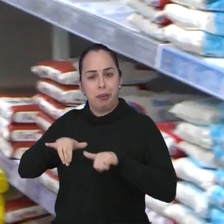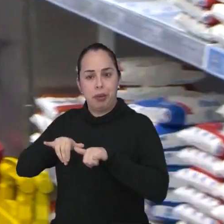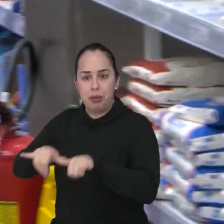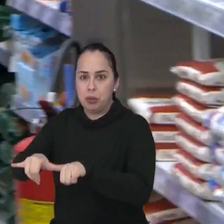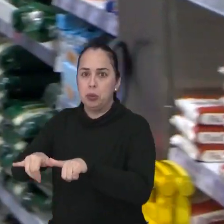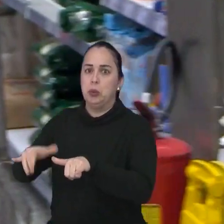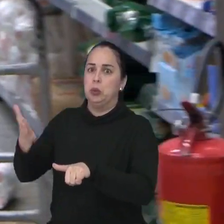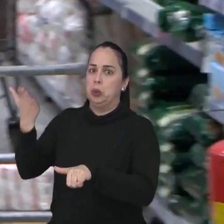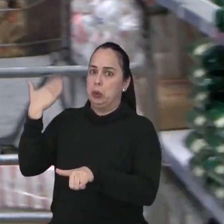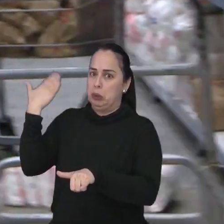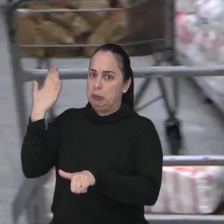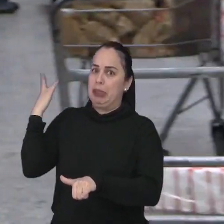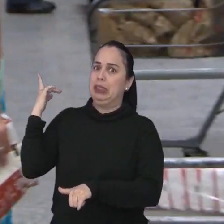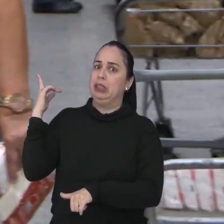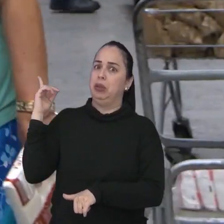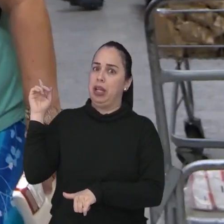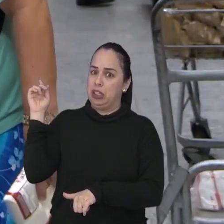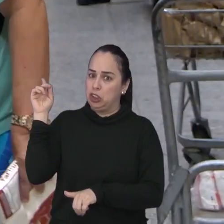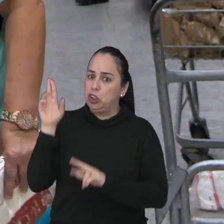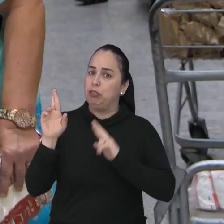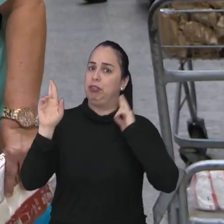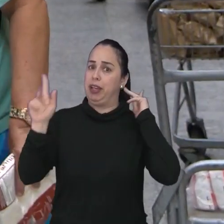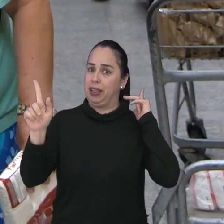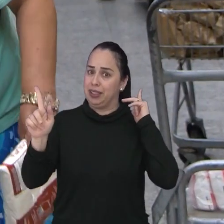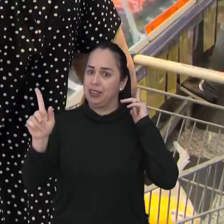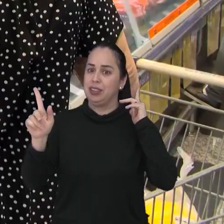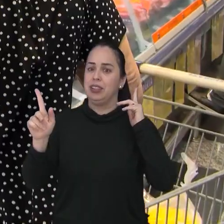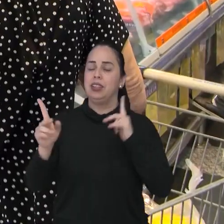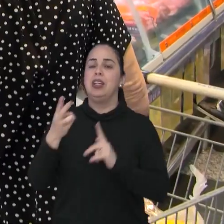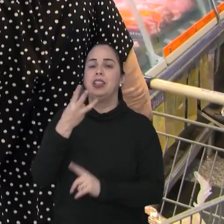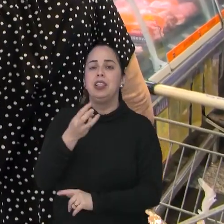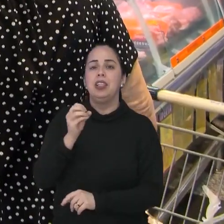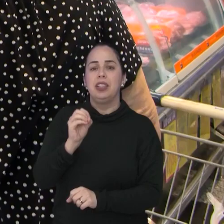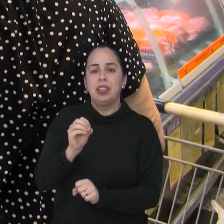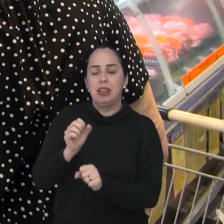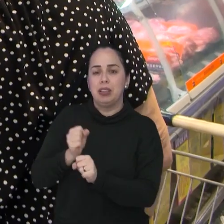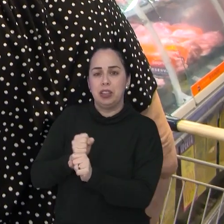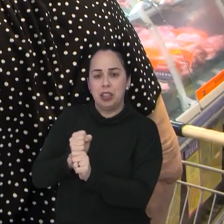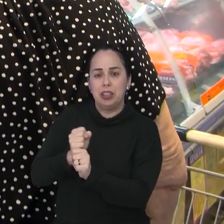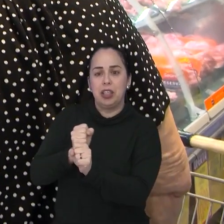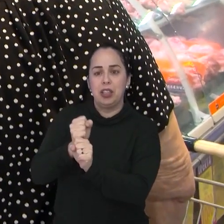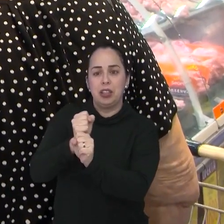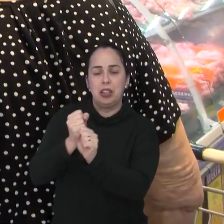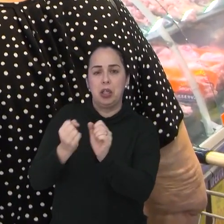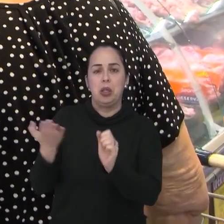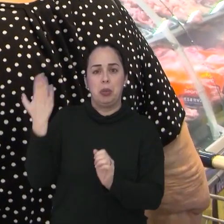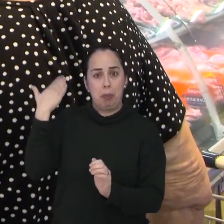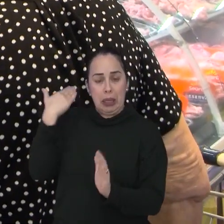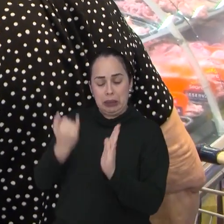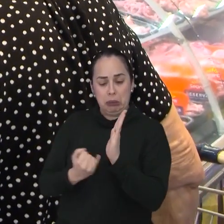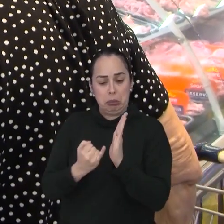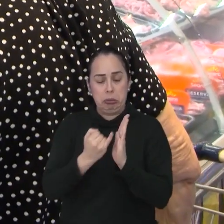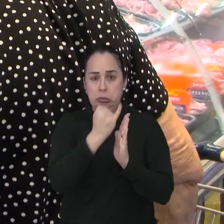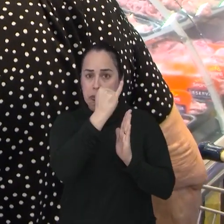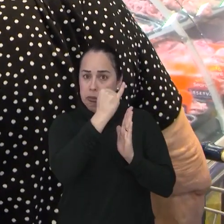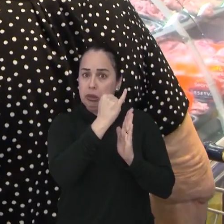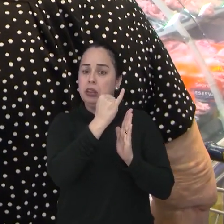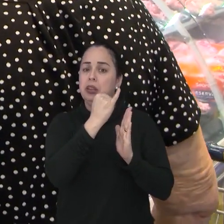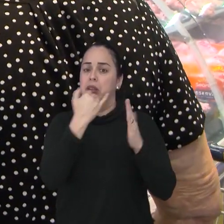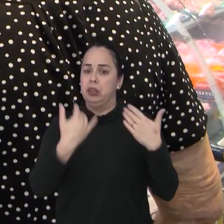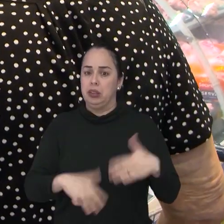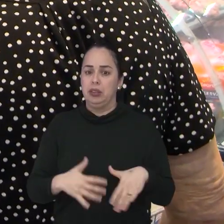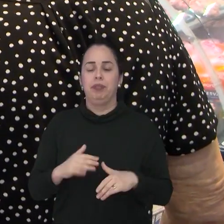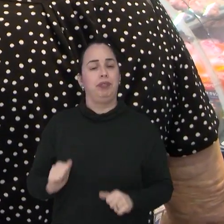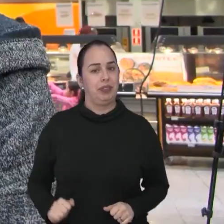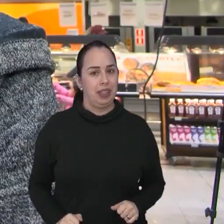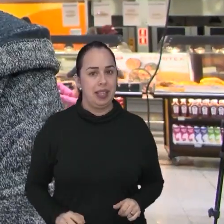ao supermercado já foi bem diferente do que é hoje. Há 30 anos, o cenário de hiperinflação influenciava o hábito de compra